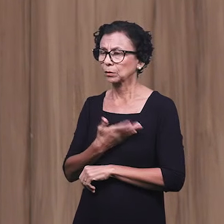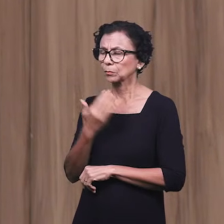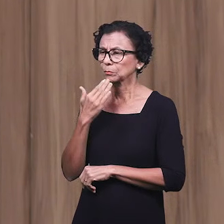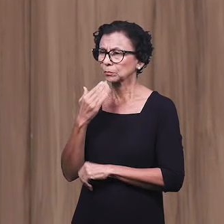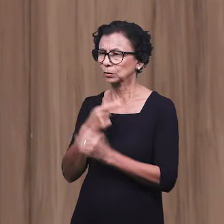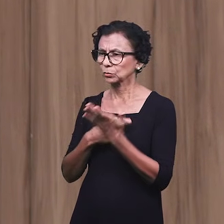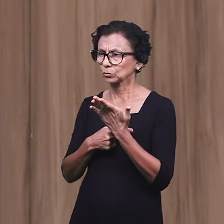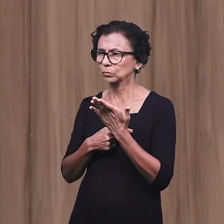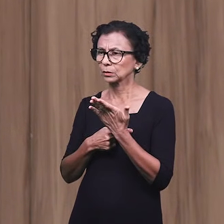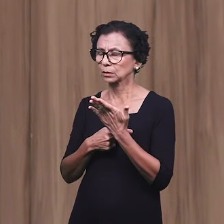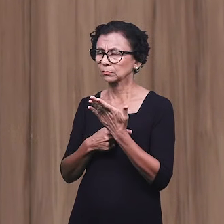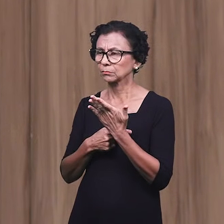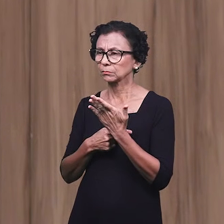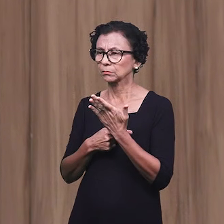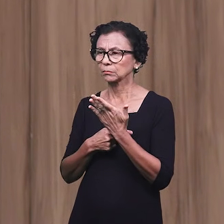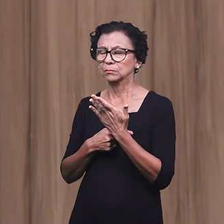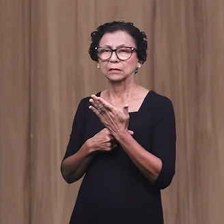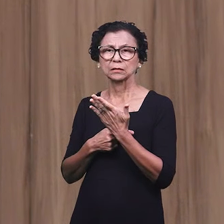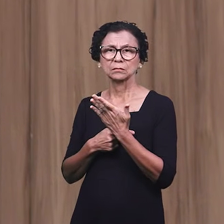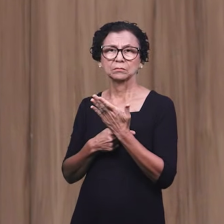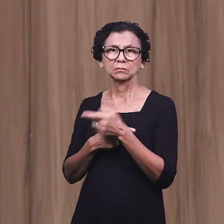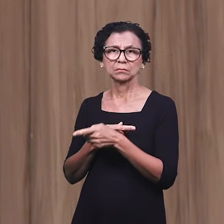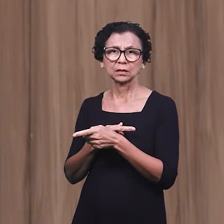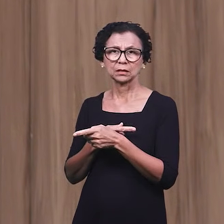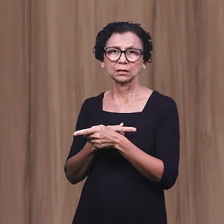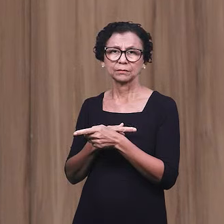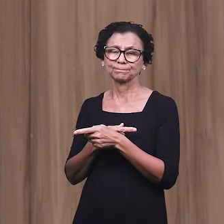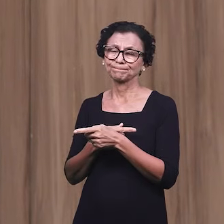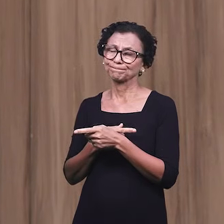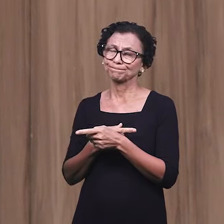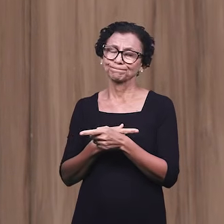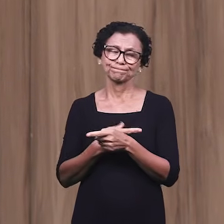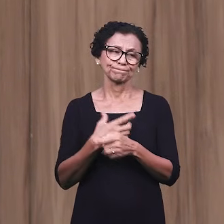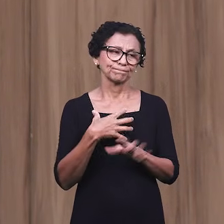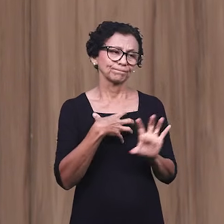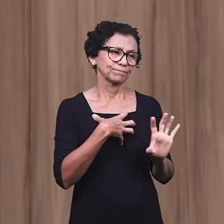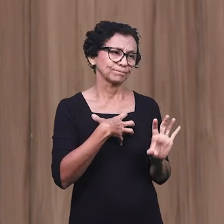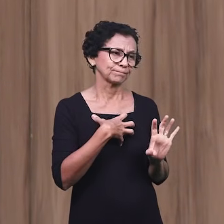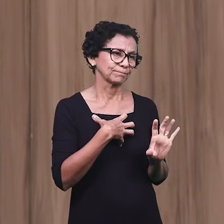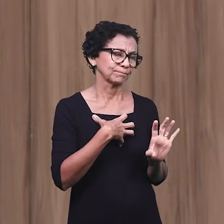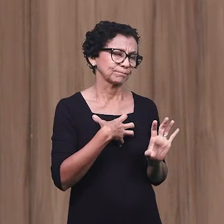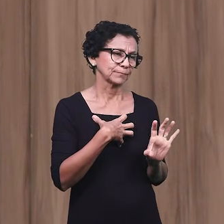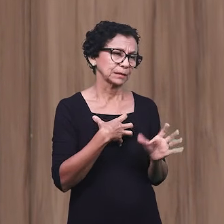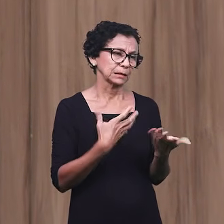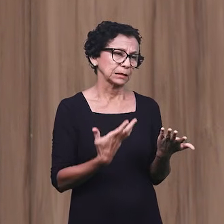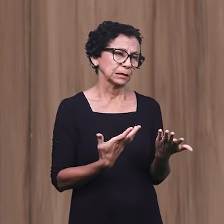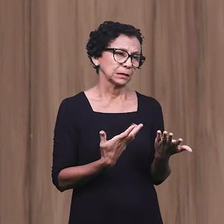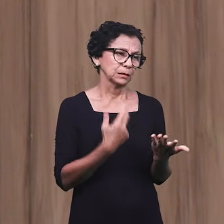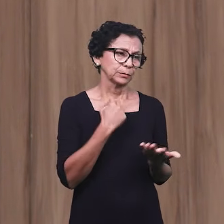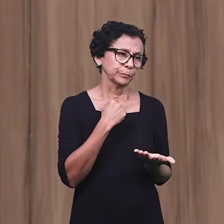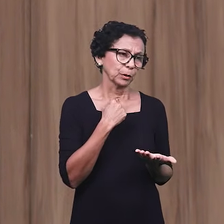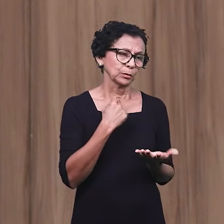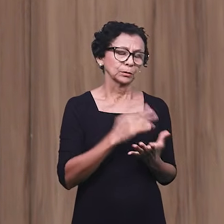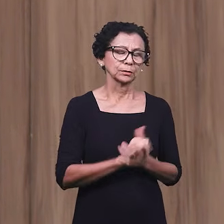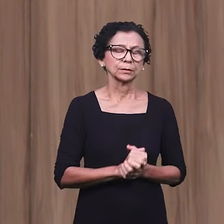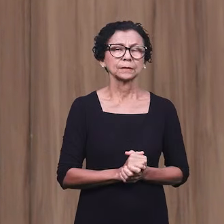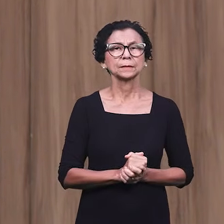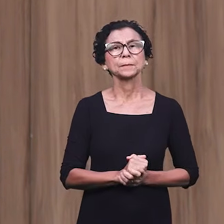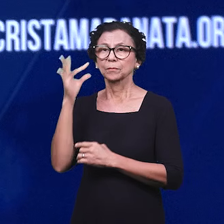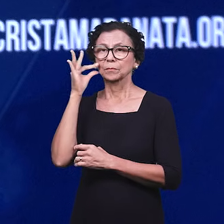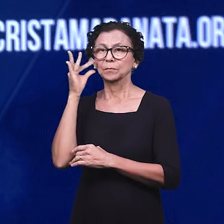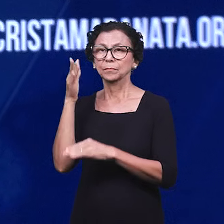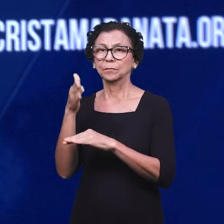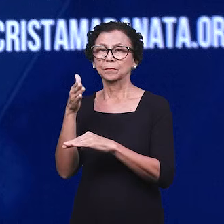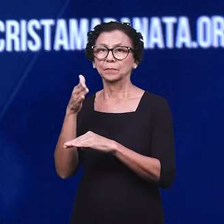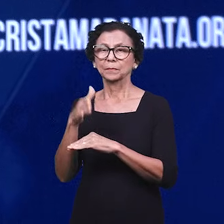dirá: realmente Deus existe. E esse homem passará a frequentar os cultos